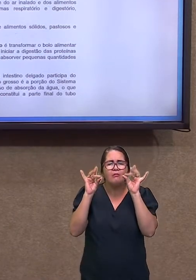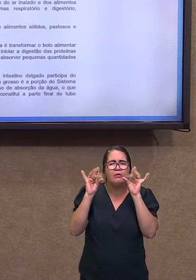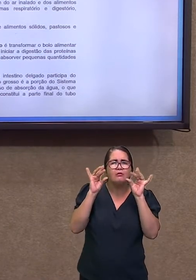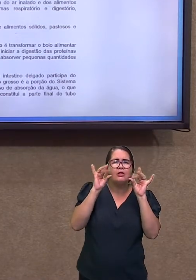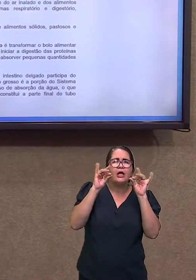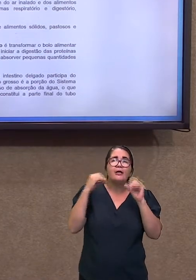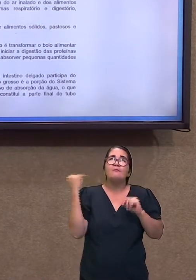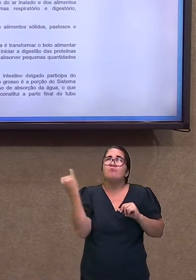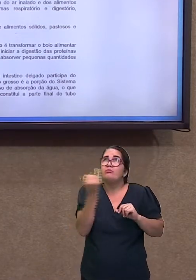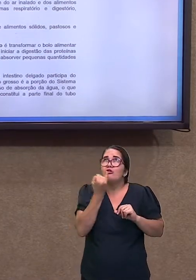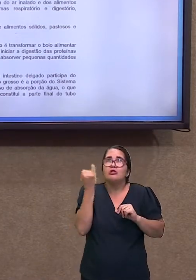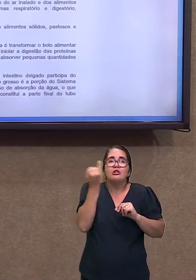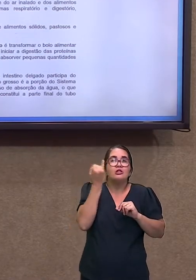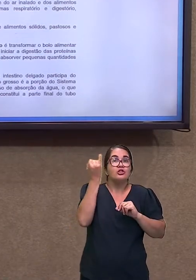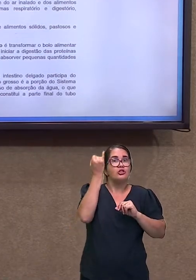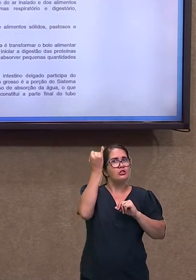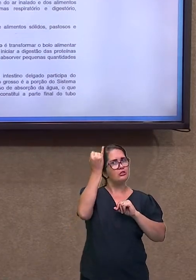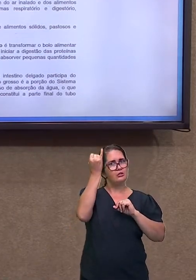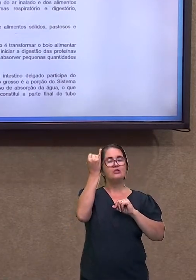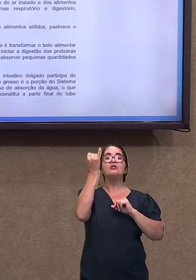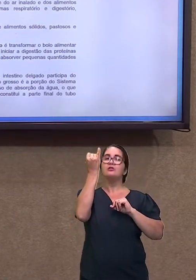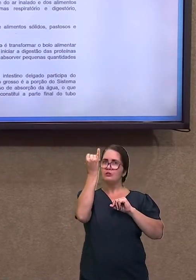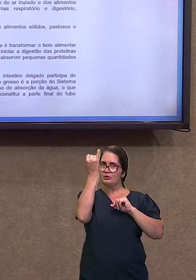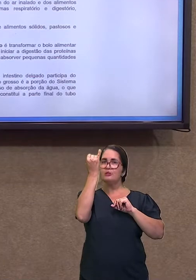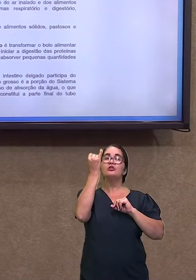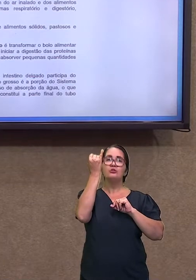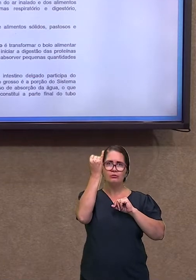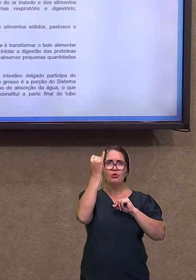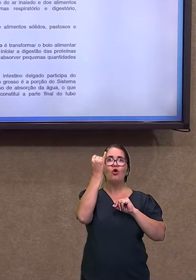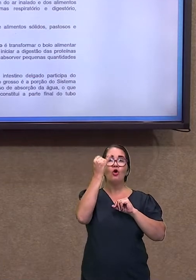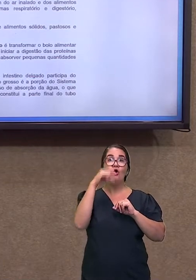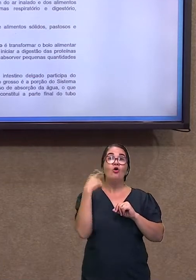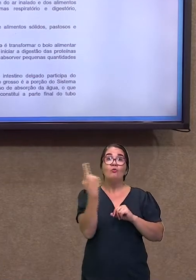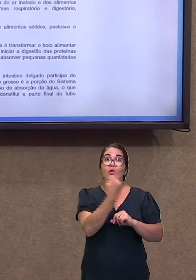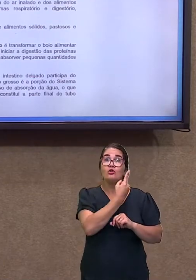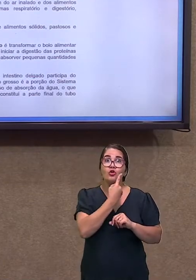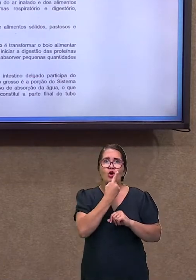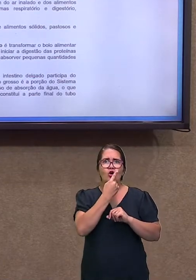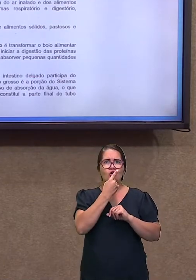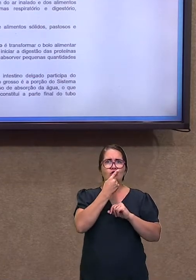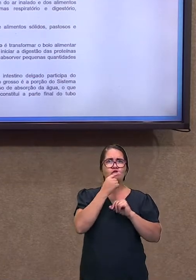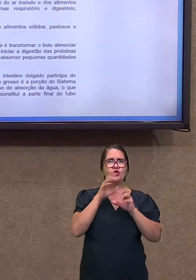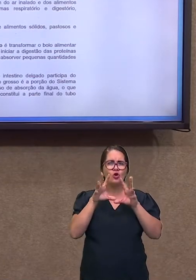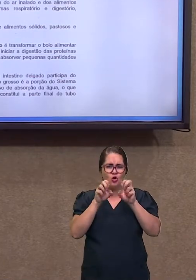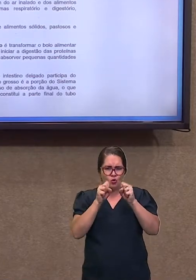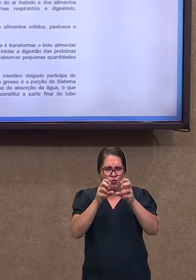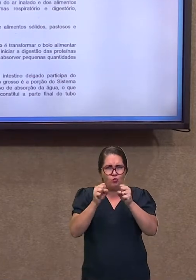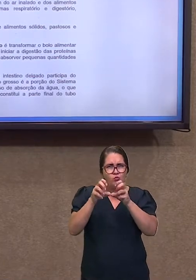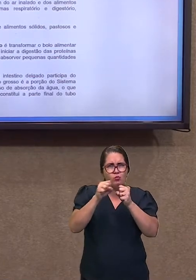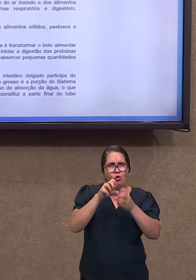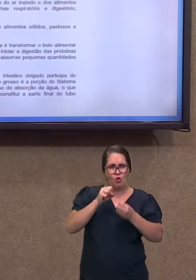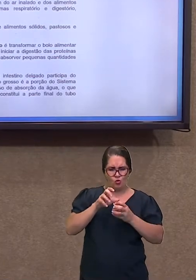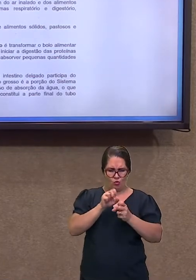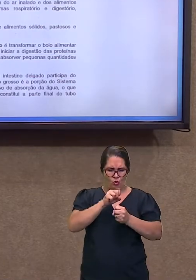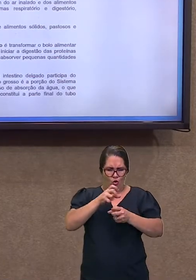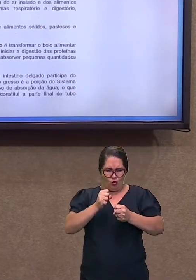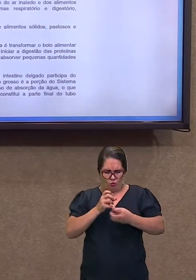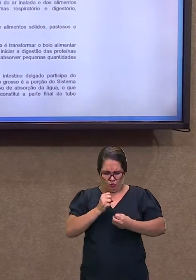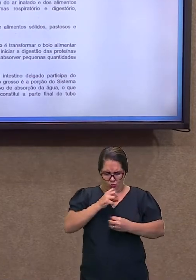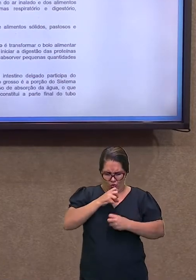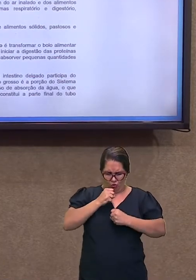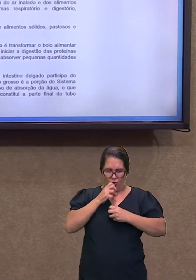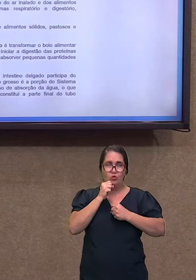função na organização do bolo alimentar. Então, os meus dentes, eles quebram,